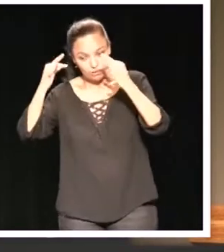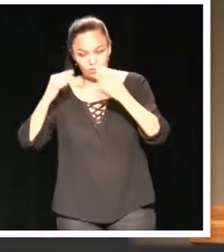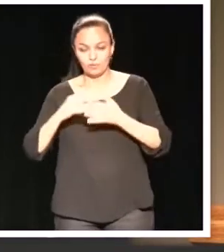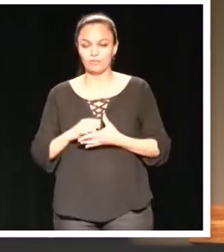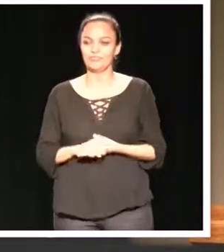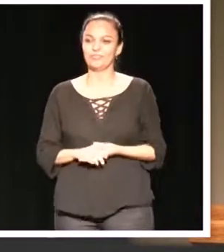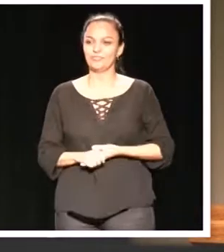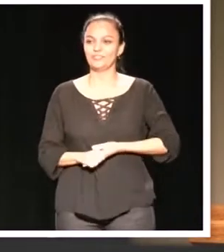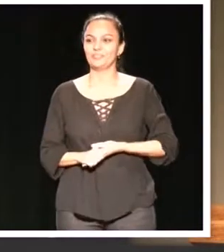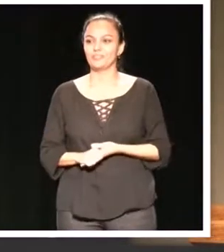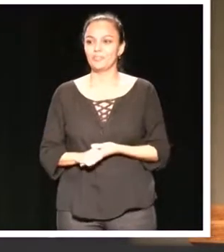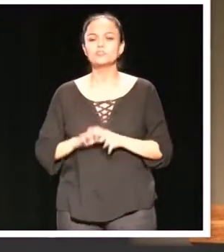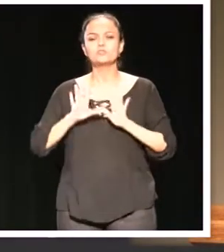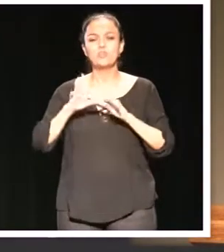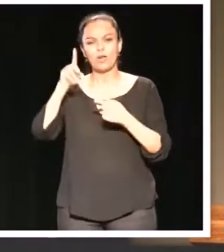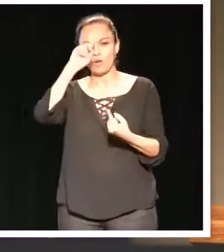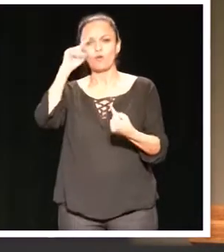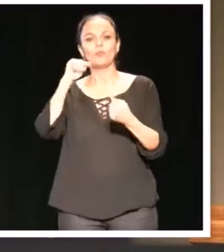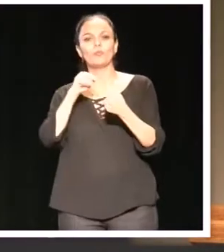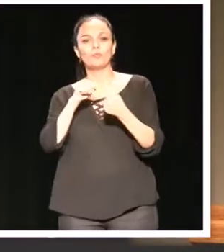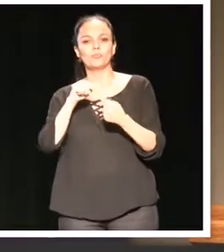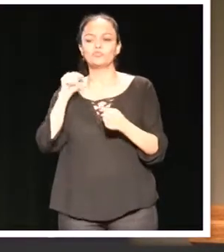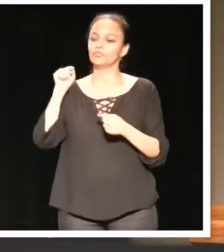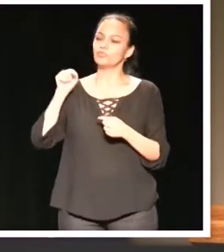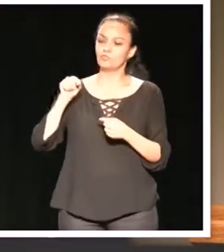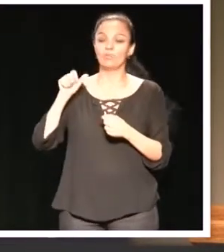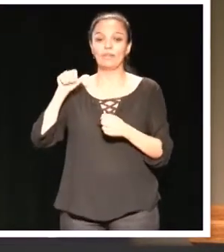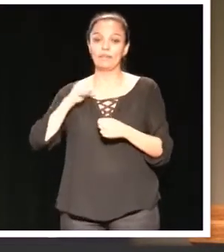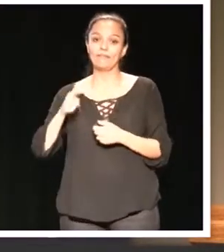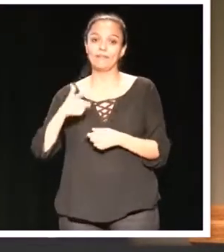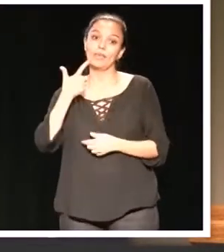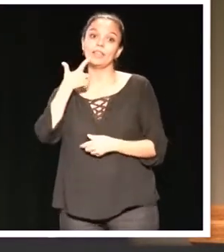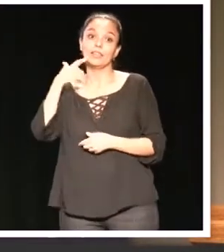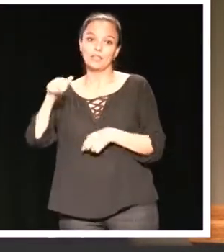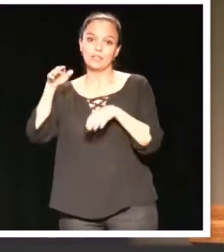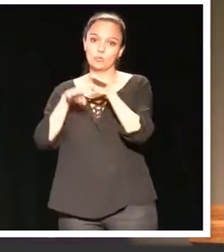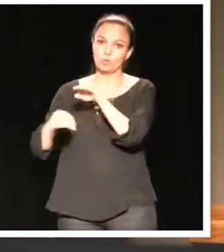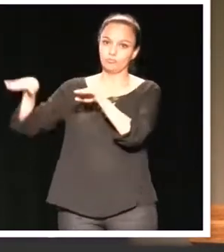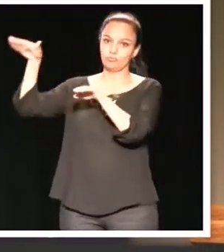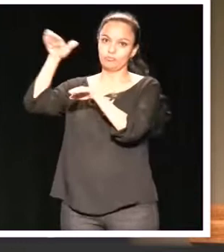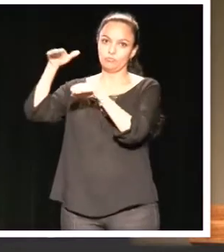Obviamente, o objetivo aqui é a língua majoritária, no caso, o português,